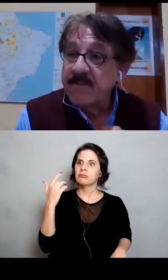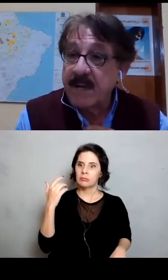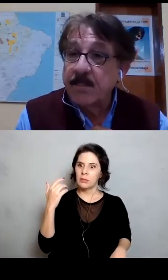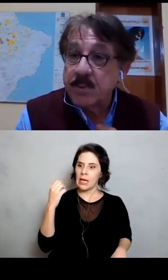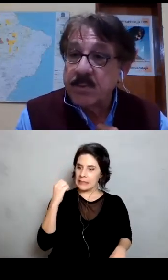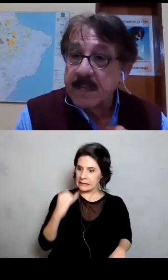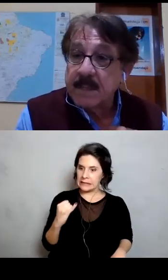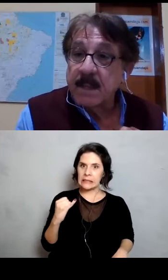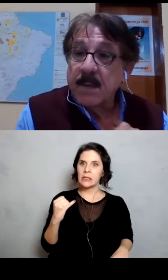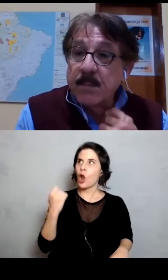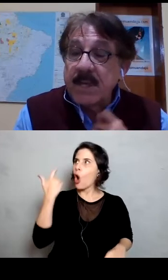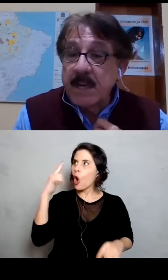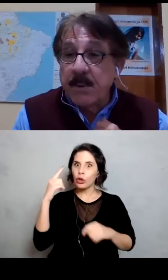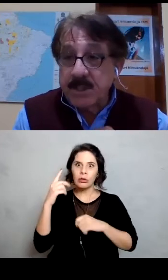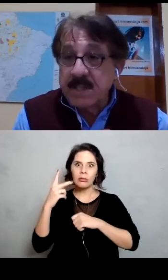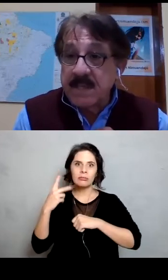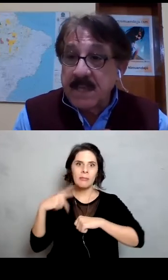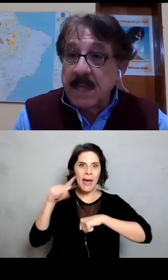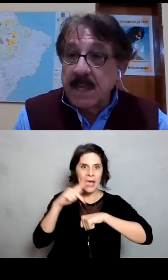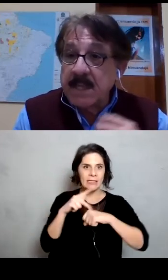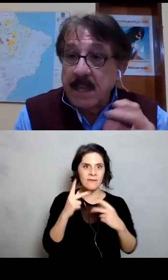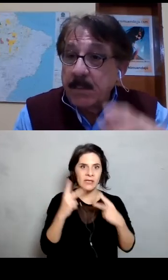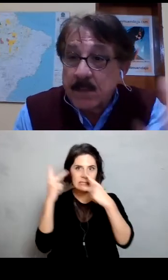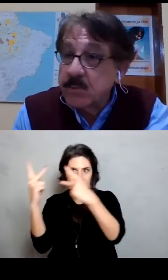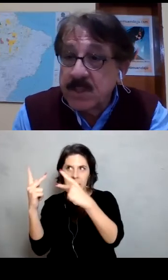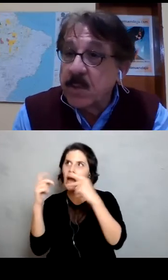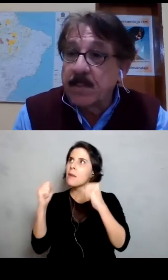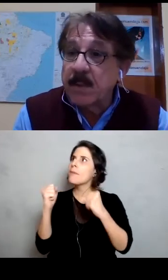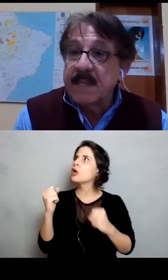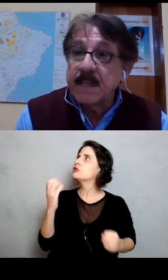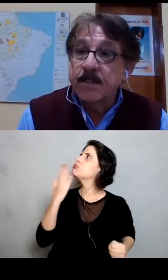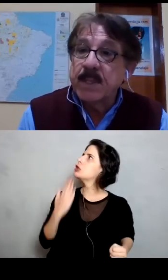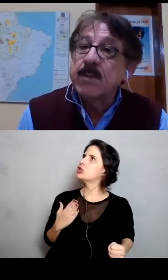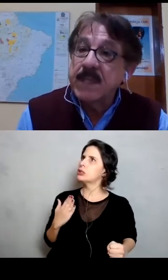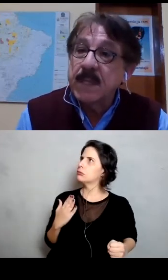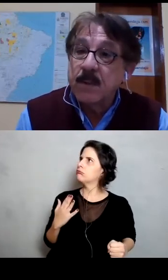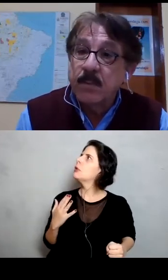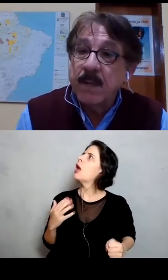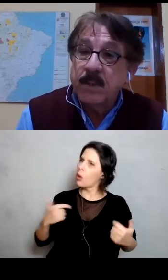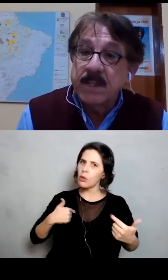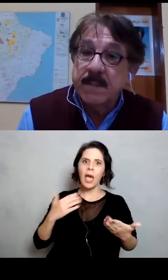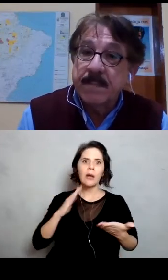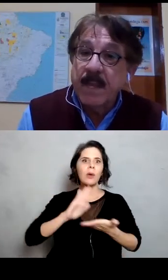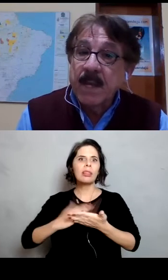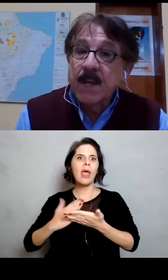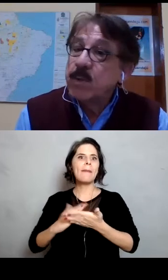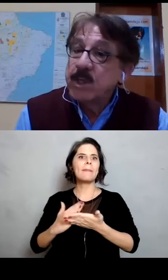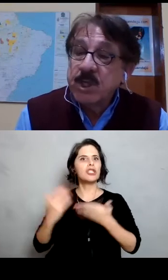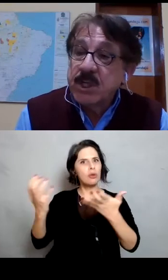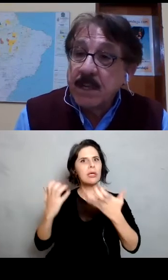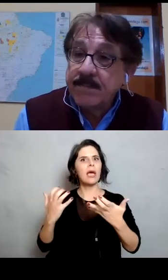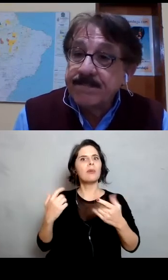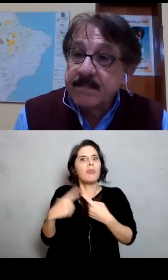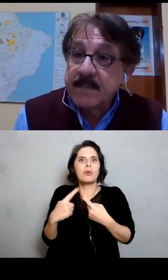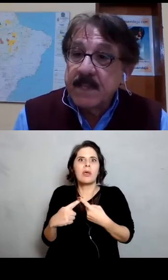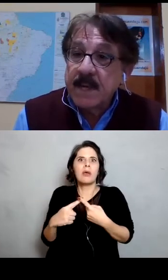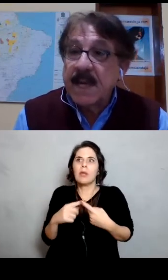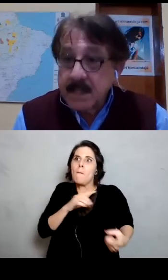no caso de uma língua majoritária, uma língua forte, uma língua que tem rádio, televisão, jornal, agentes